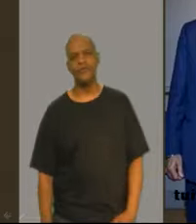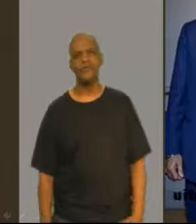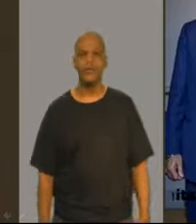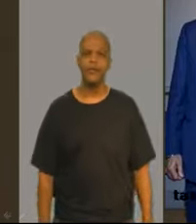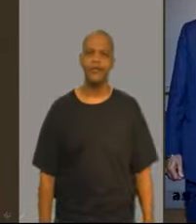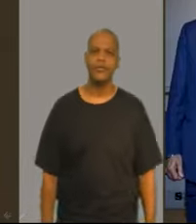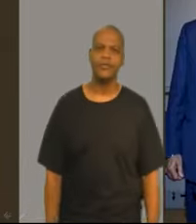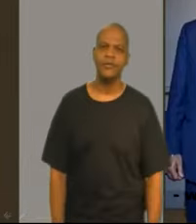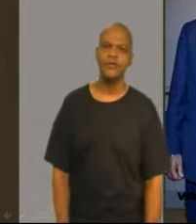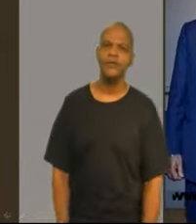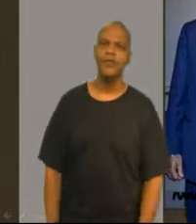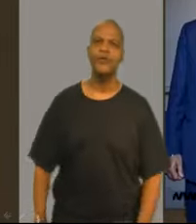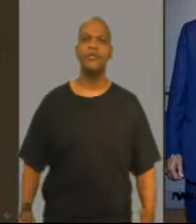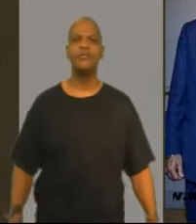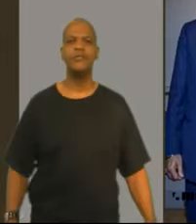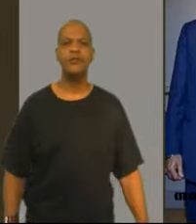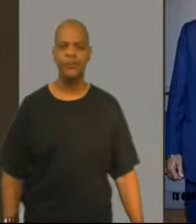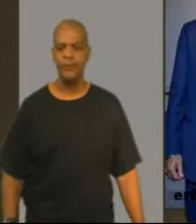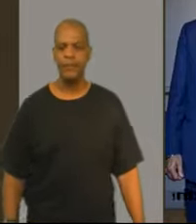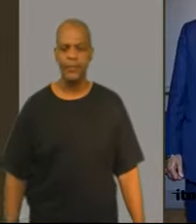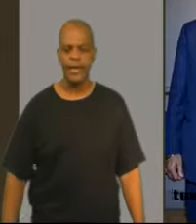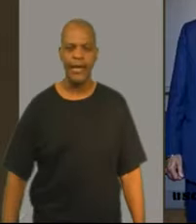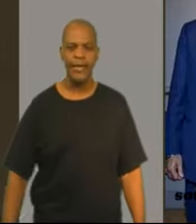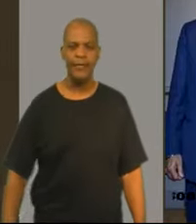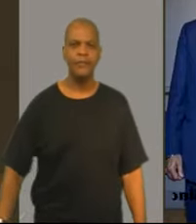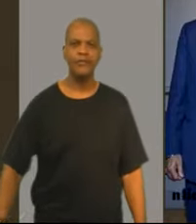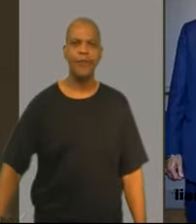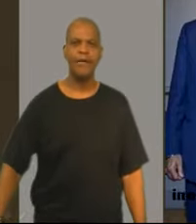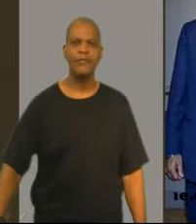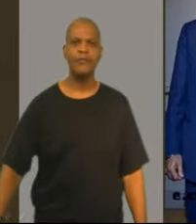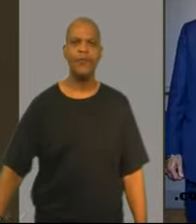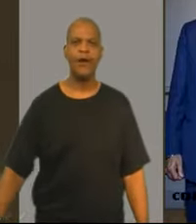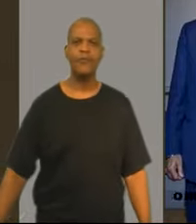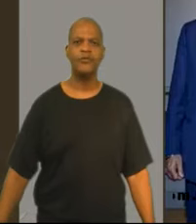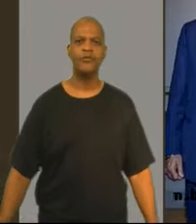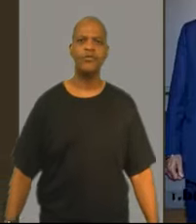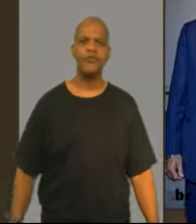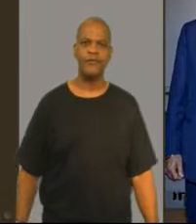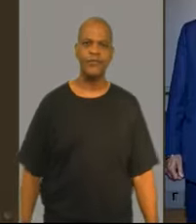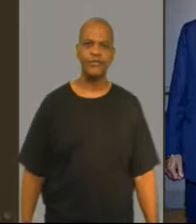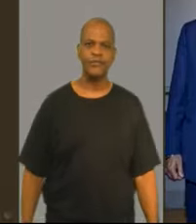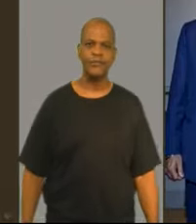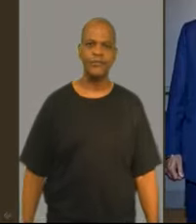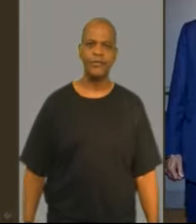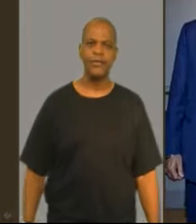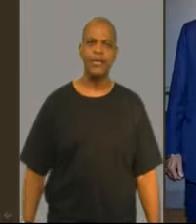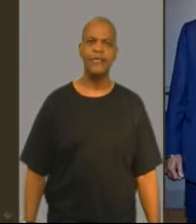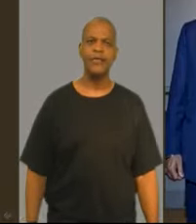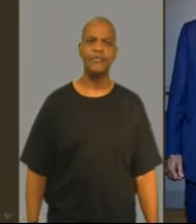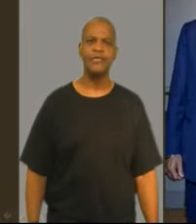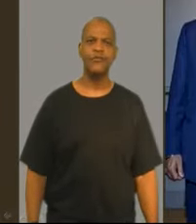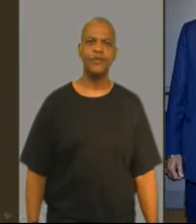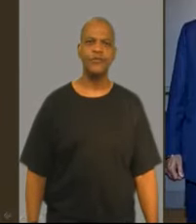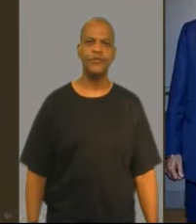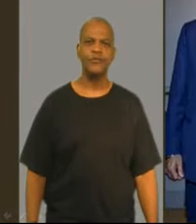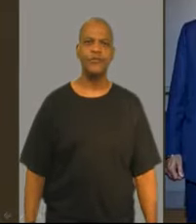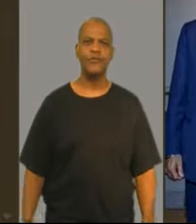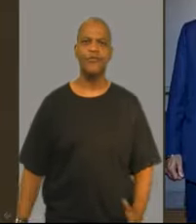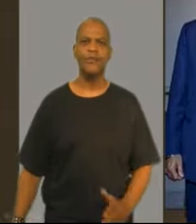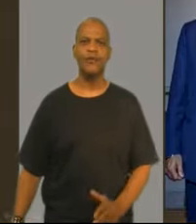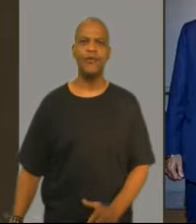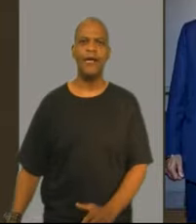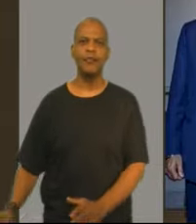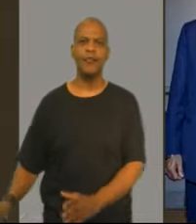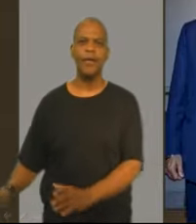De novo, o que é o G5? O G5 lidera os países pobres no G20. Então você tem o G20.